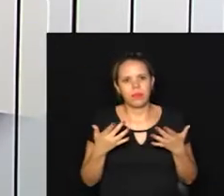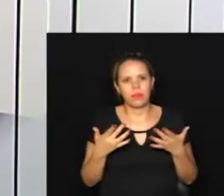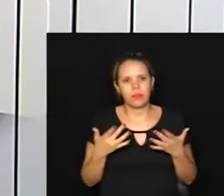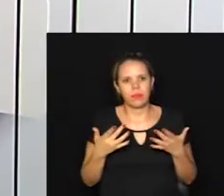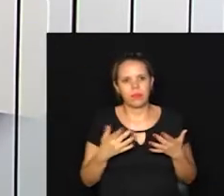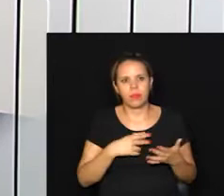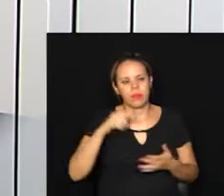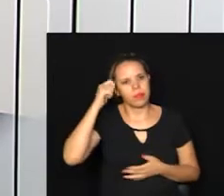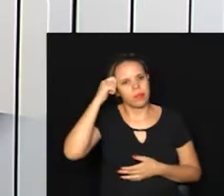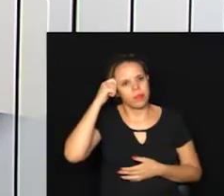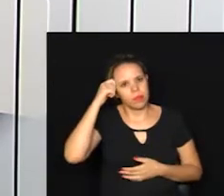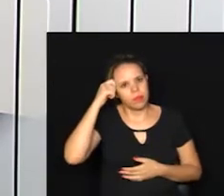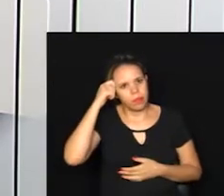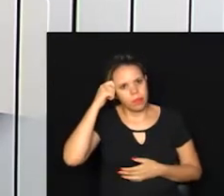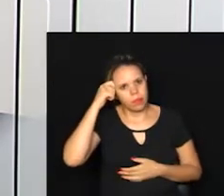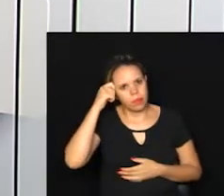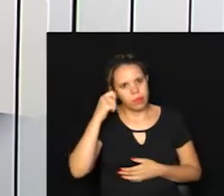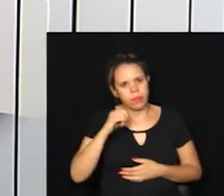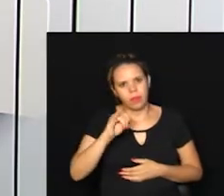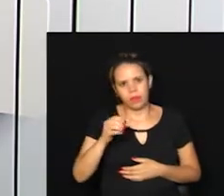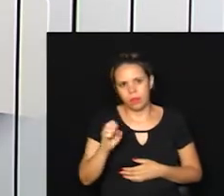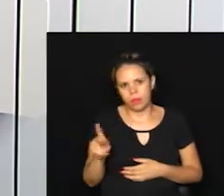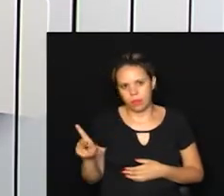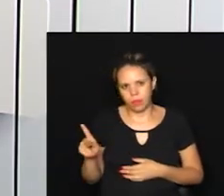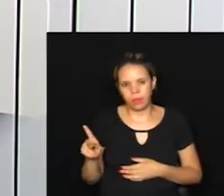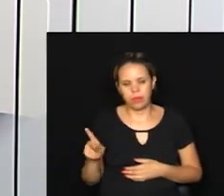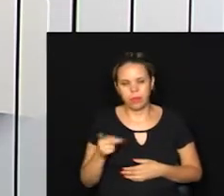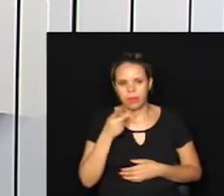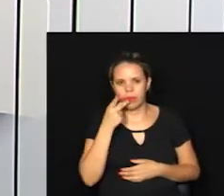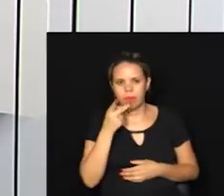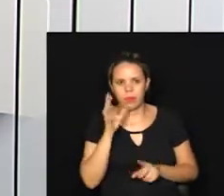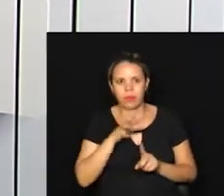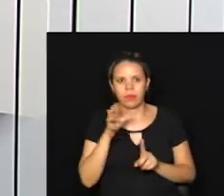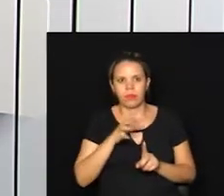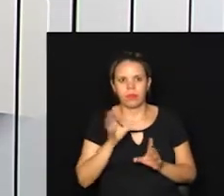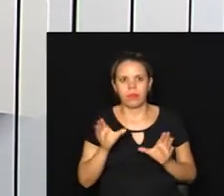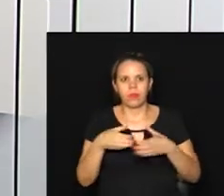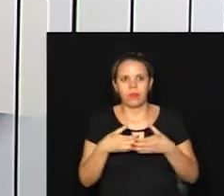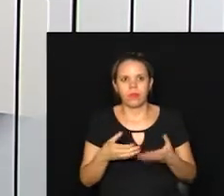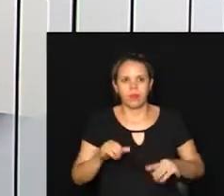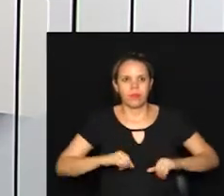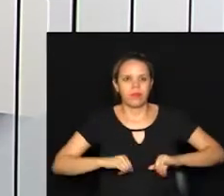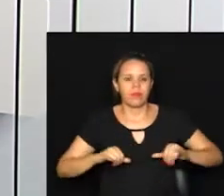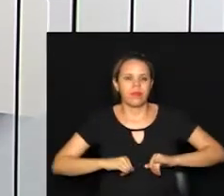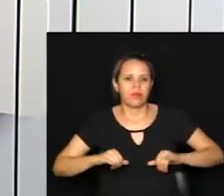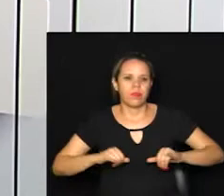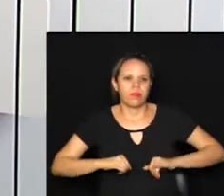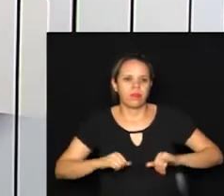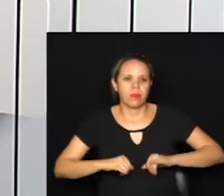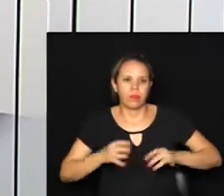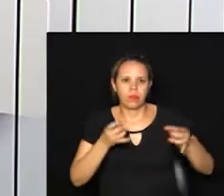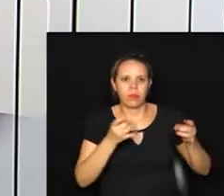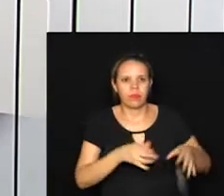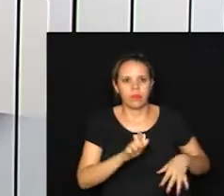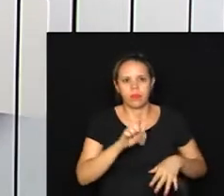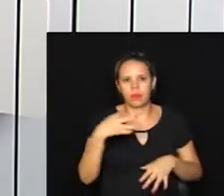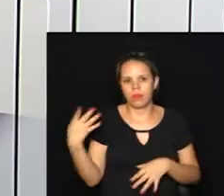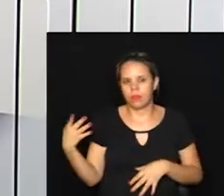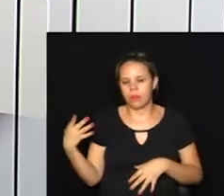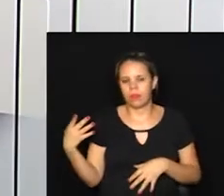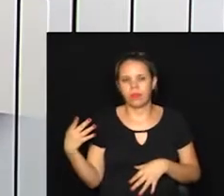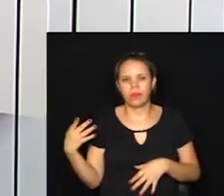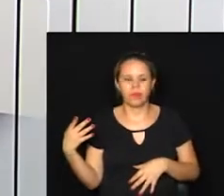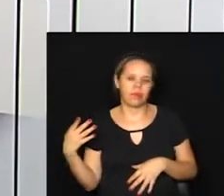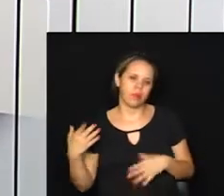Ponte Preta com o meia João Paulo, que falou sobre a pressão que a equipe está sofrendo, saiu do G4 na última